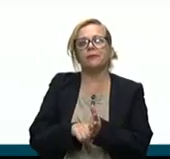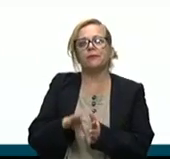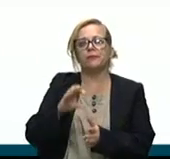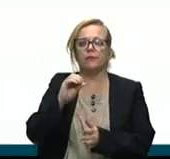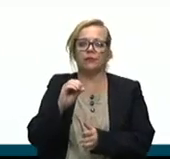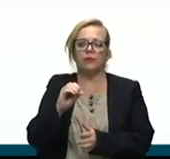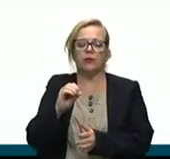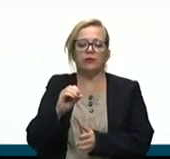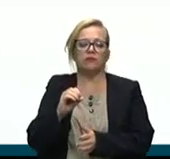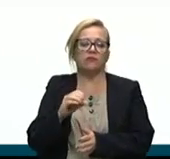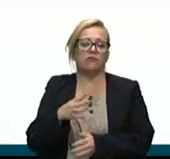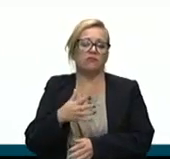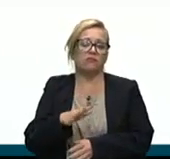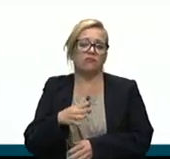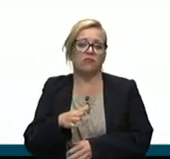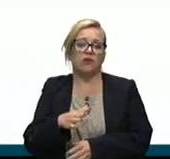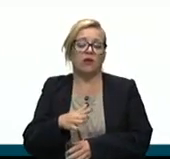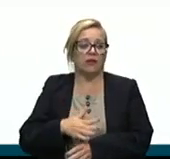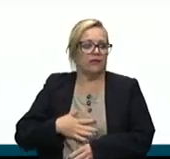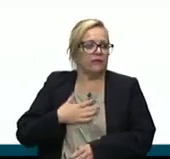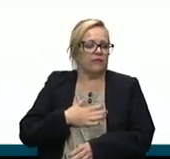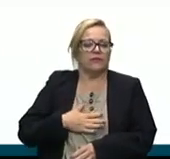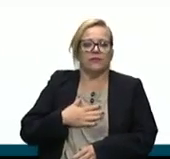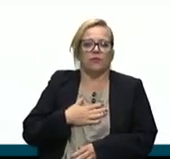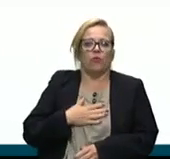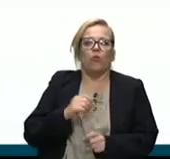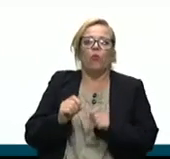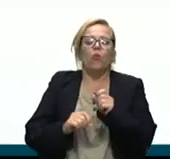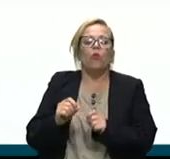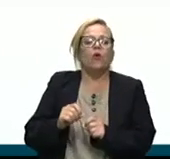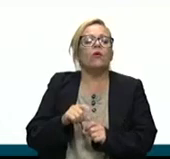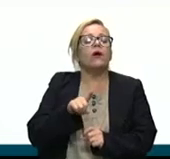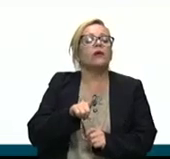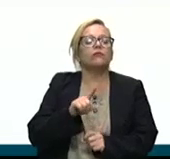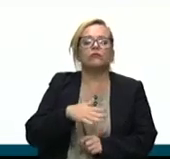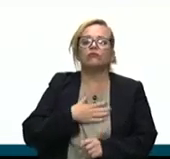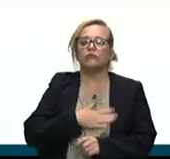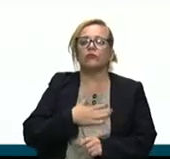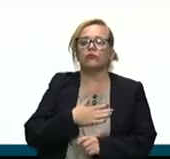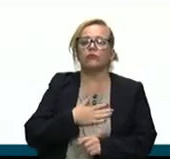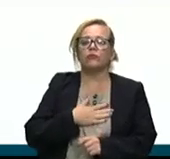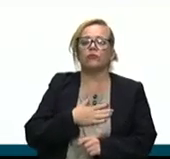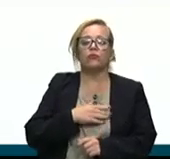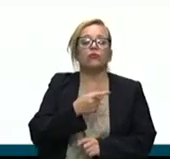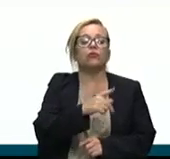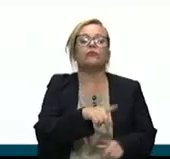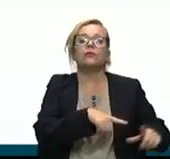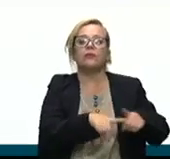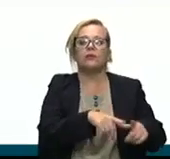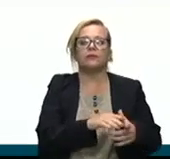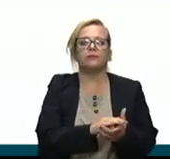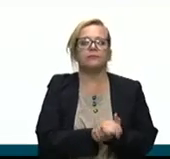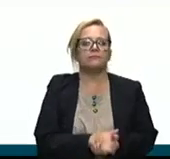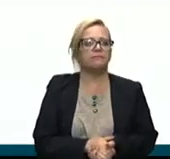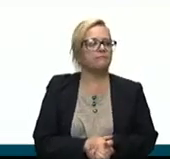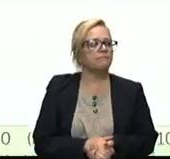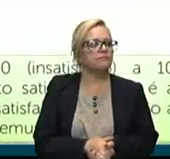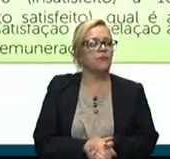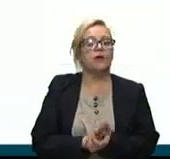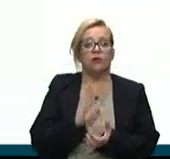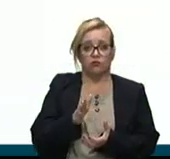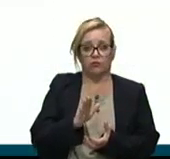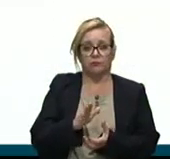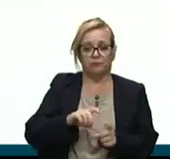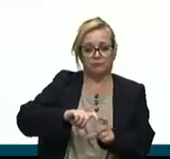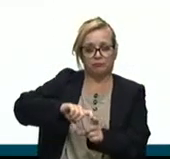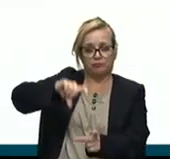0, insatisfeito, a 10, muito satisfeito, qual é a sua satisfação em relação às condições de trabalho? E a coluna